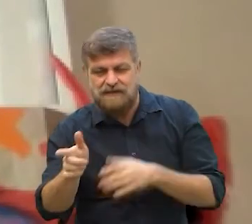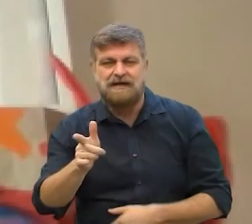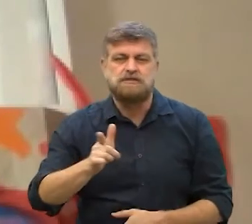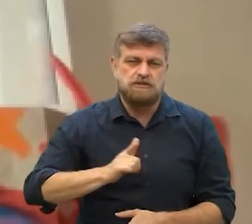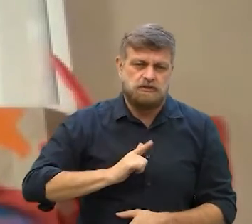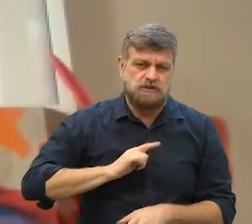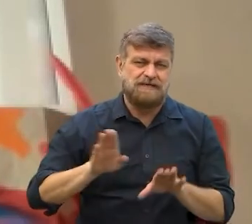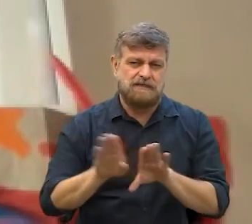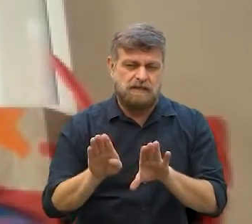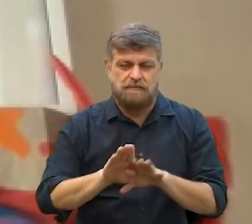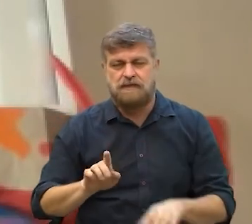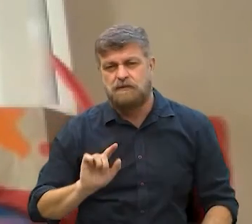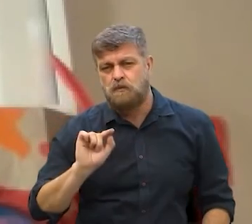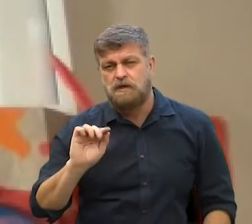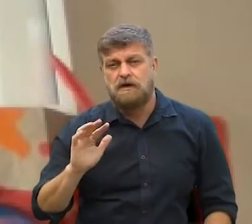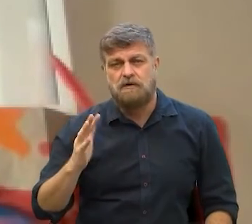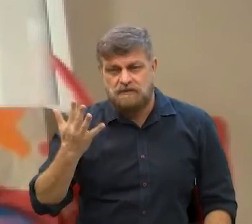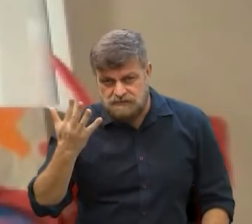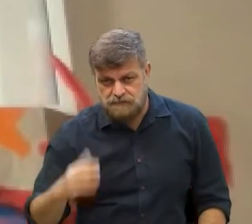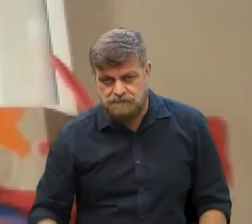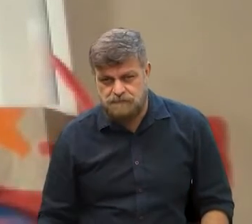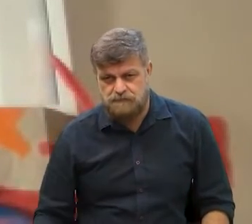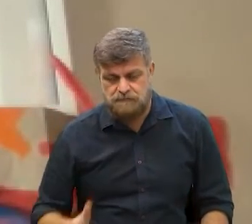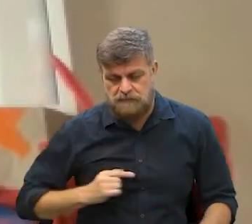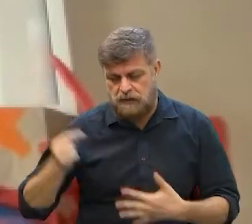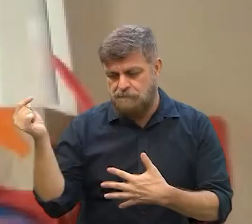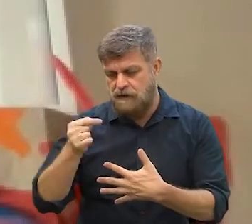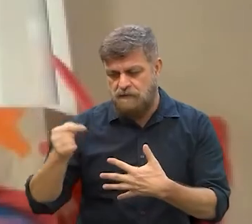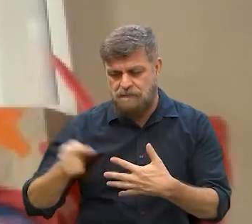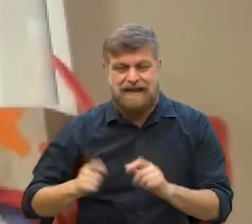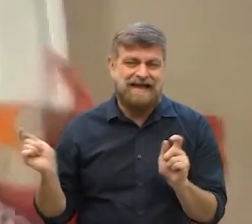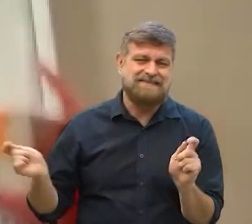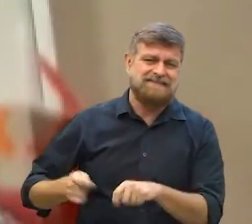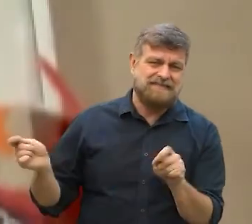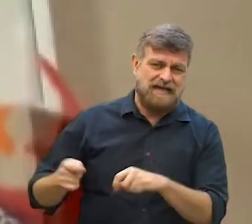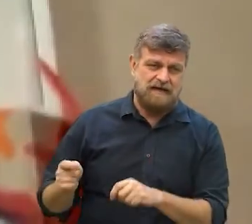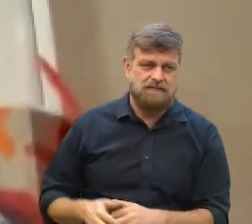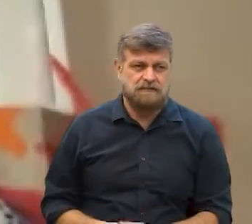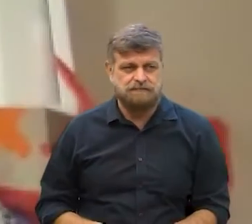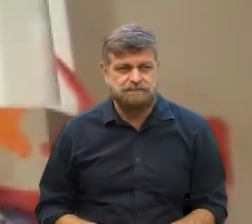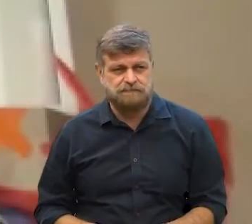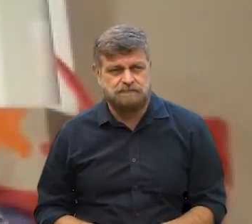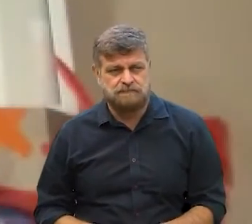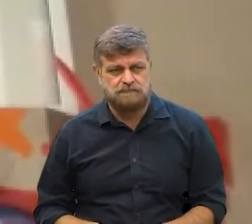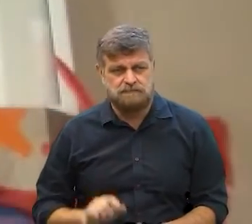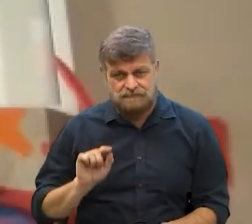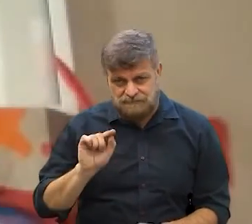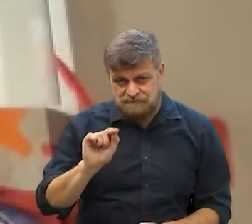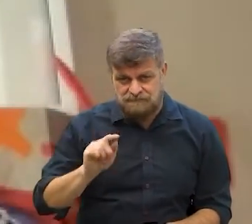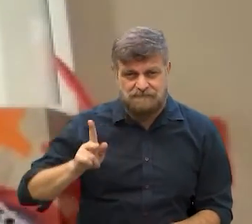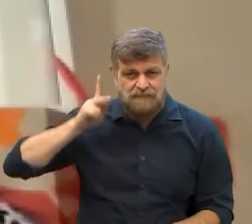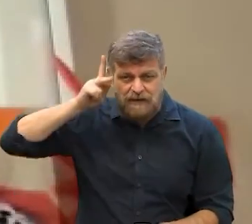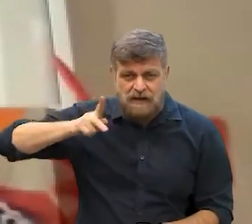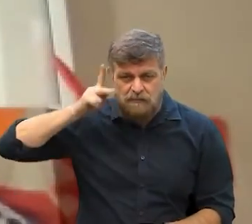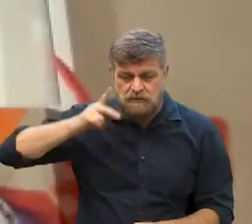física. Nós tínhamos, enfim, condições, não é, que a